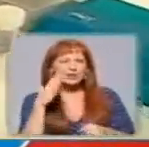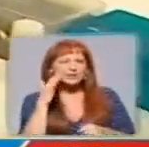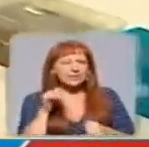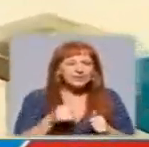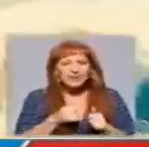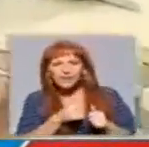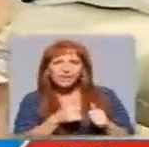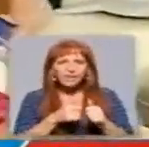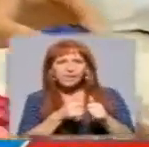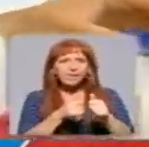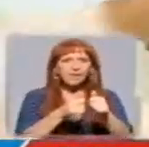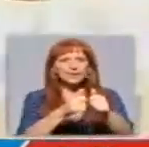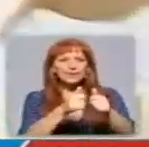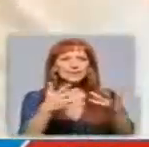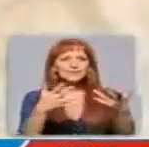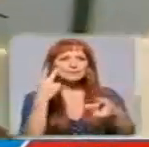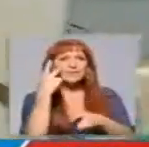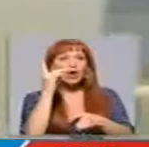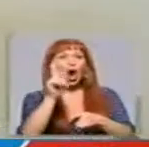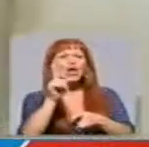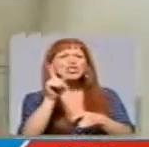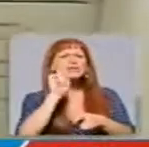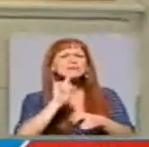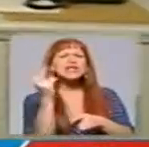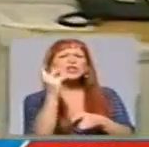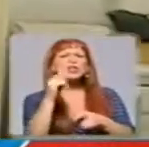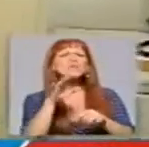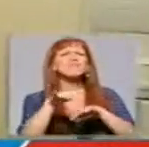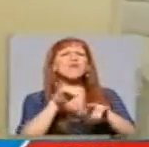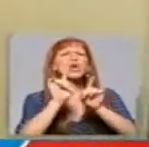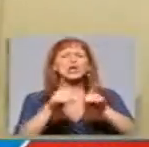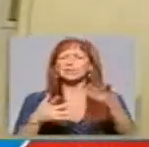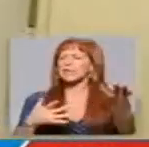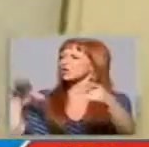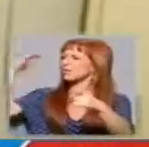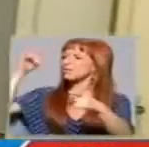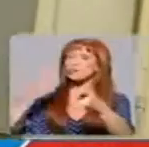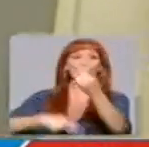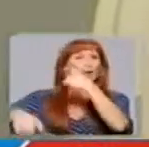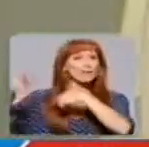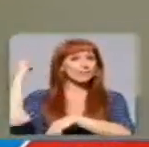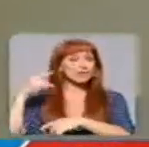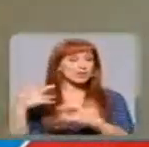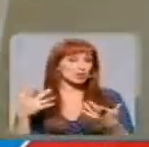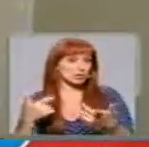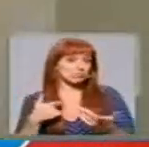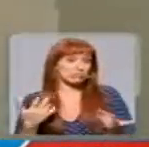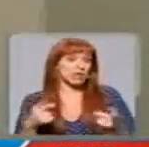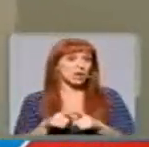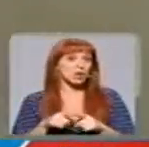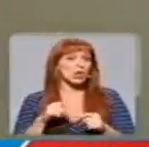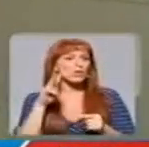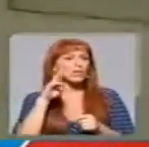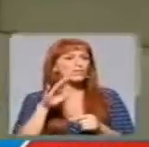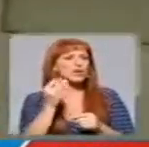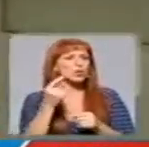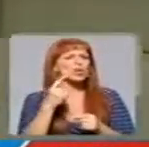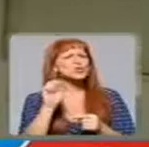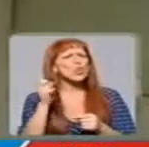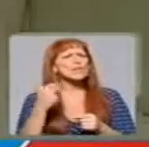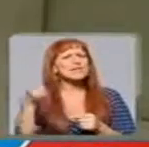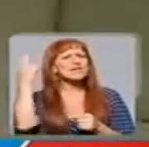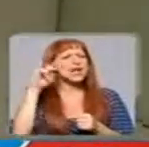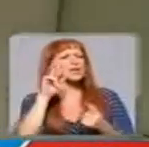tentar portanto ver o que que elas estão a fazer mais interessante o próximo ano passado e o para caso de receber os alunos do ano